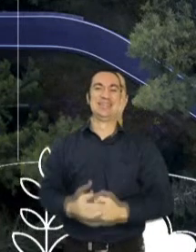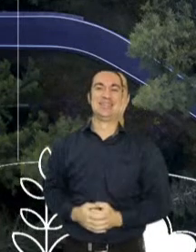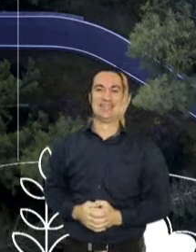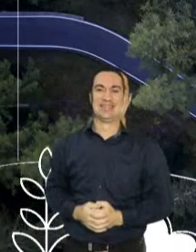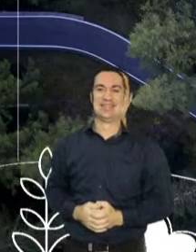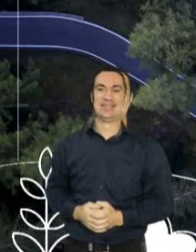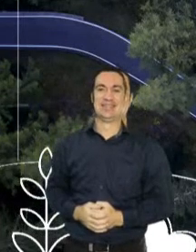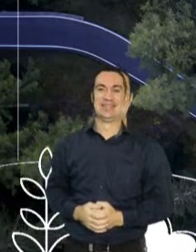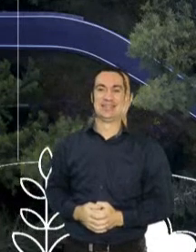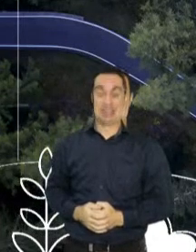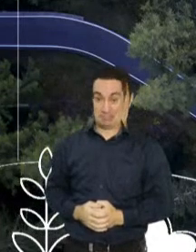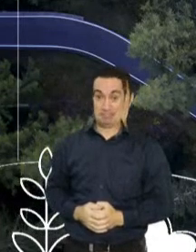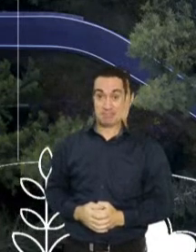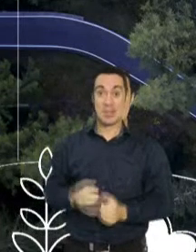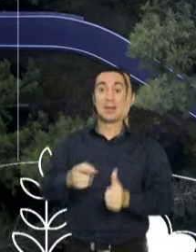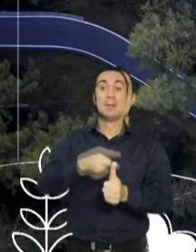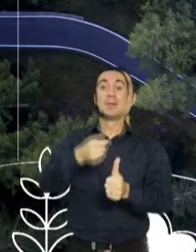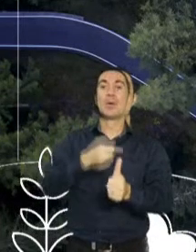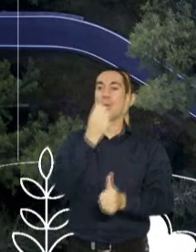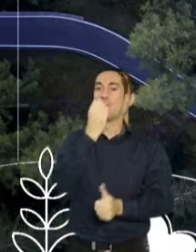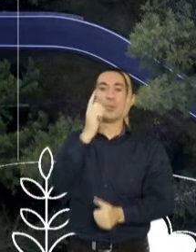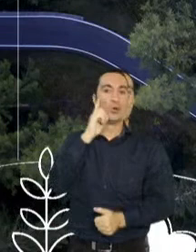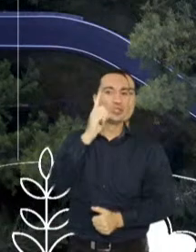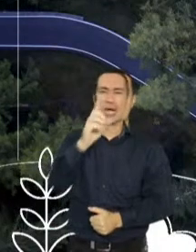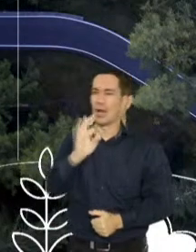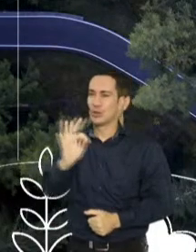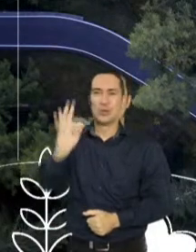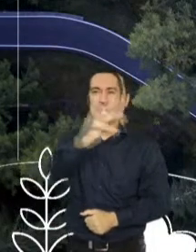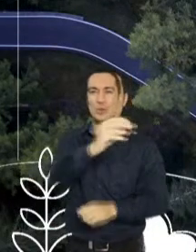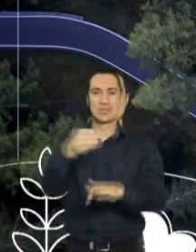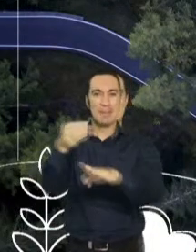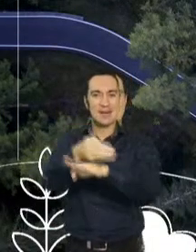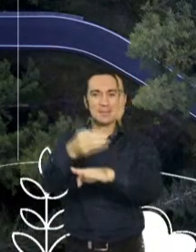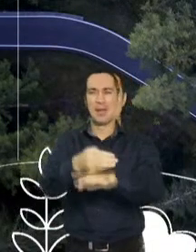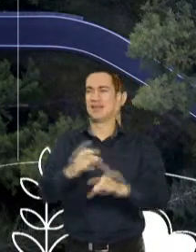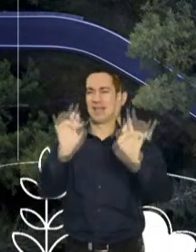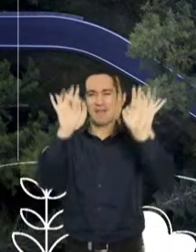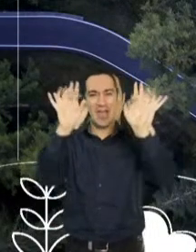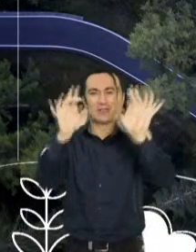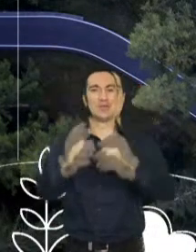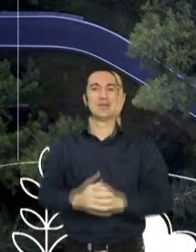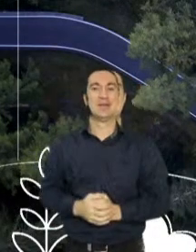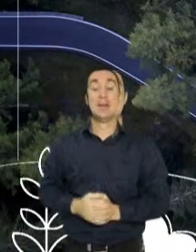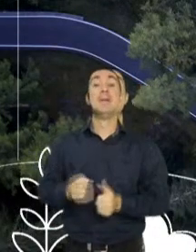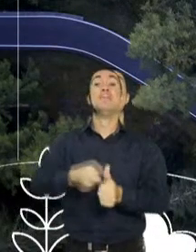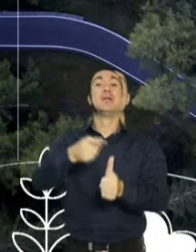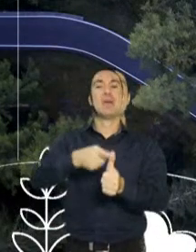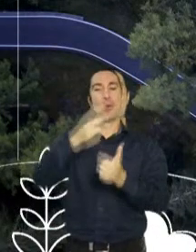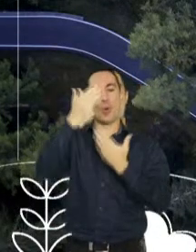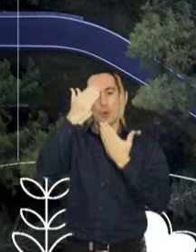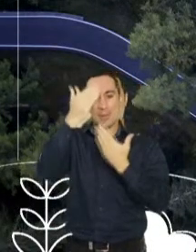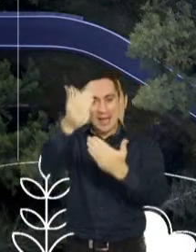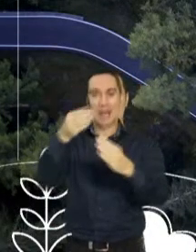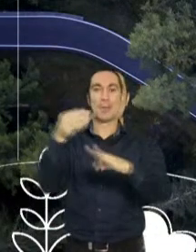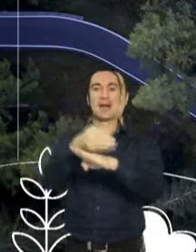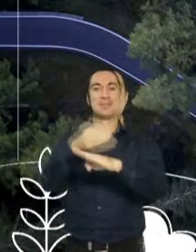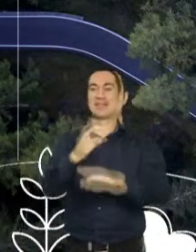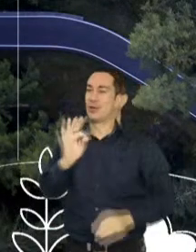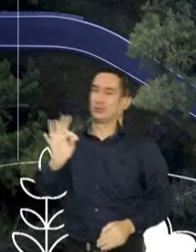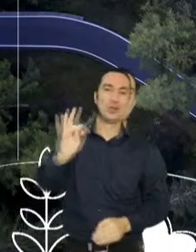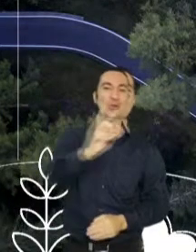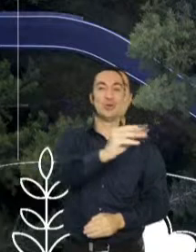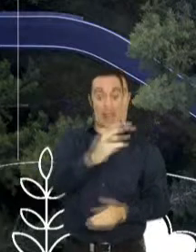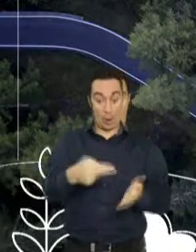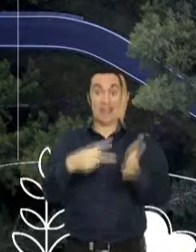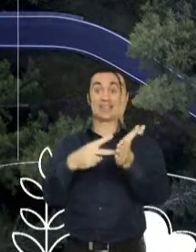Bom dia a todos os participantes deste evento. queria agradecer a participação de todos nessa que é